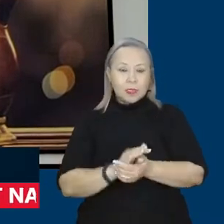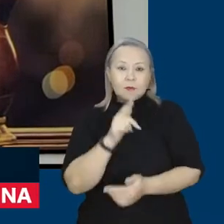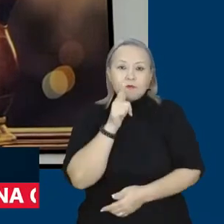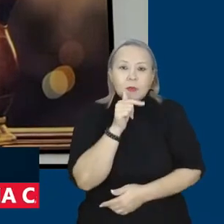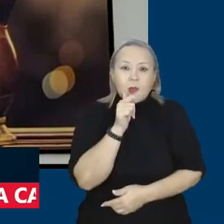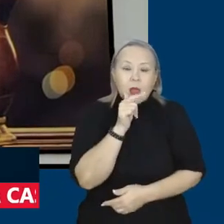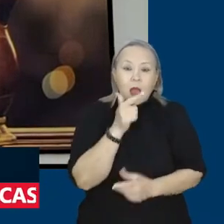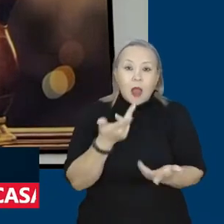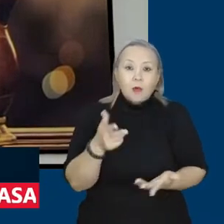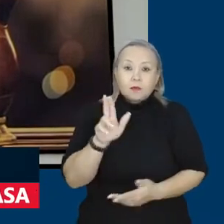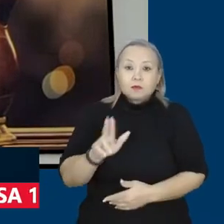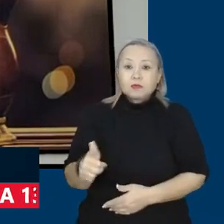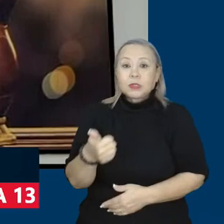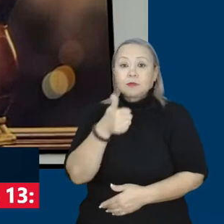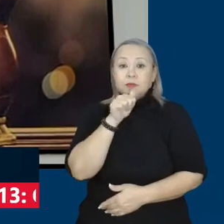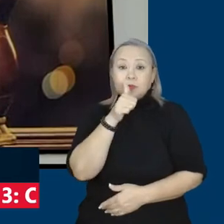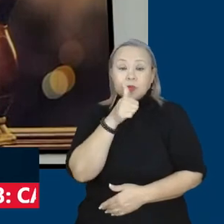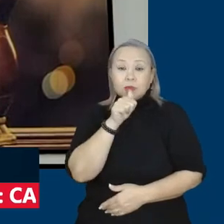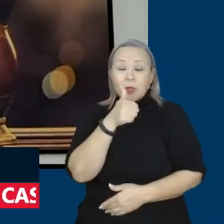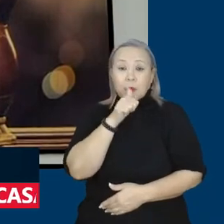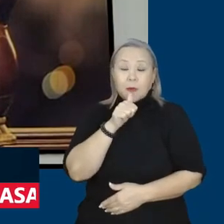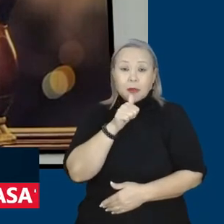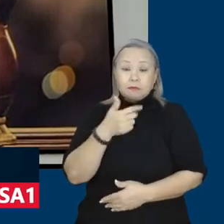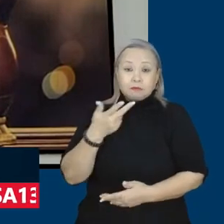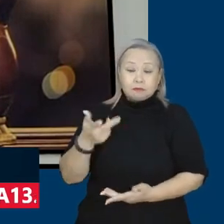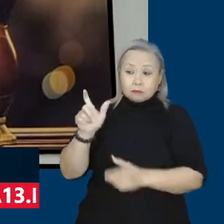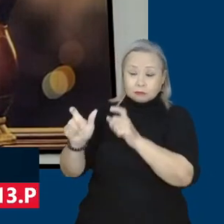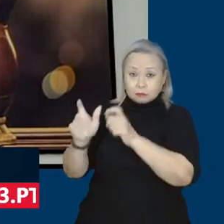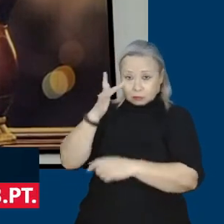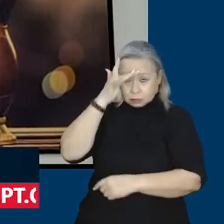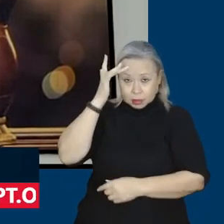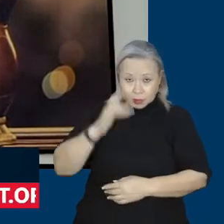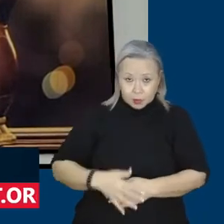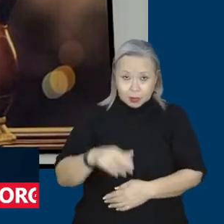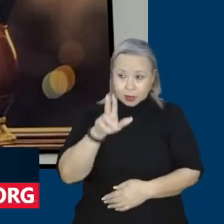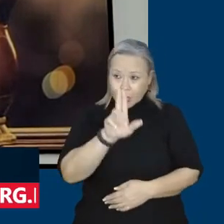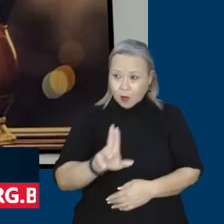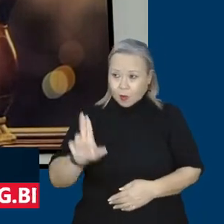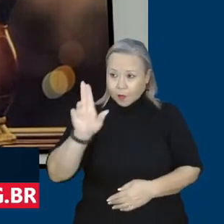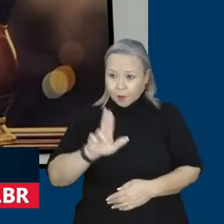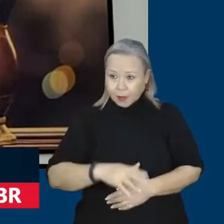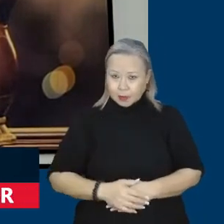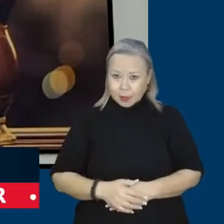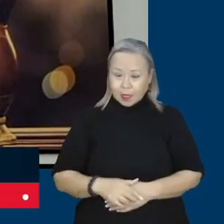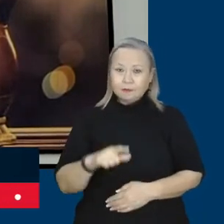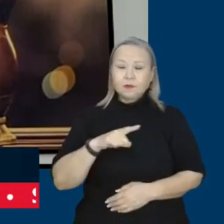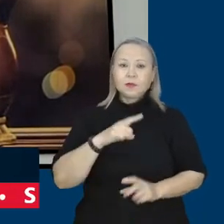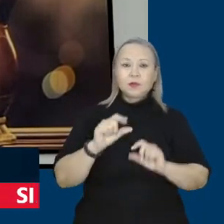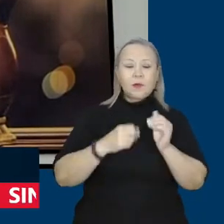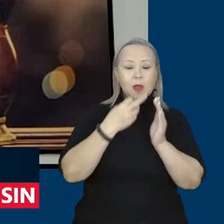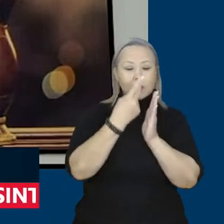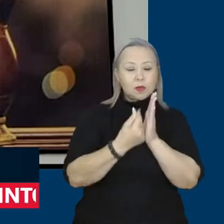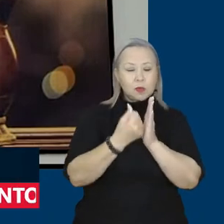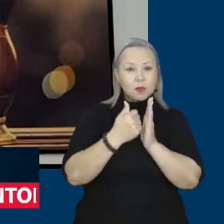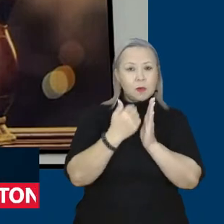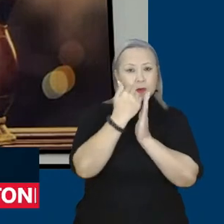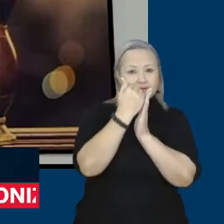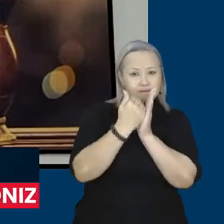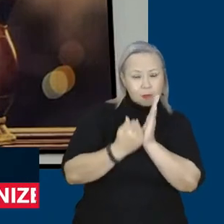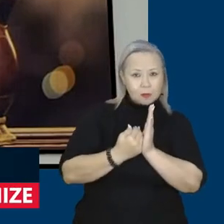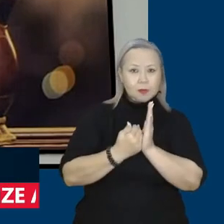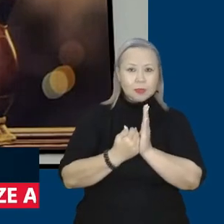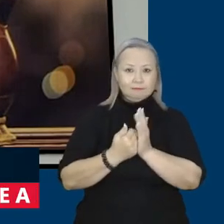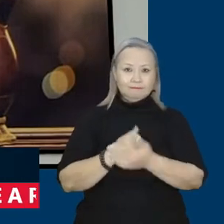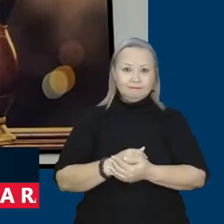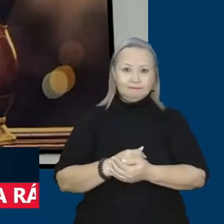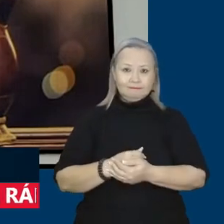para consumo humano Veja a água as Universidades tiveram seus orçamento reduzido e